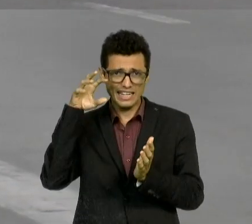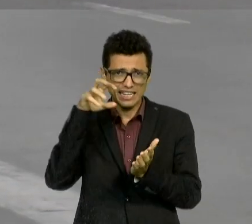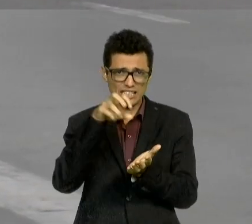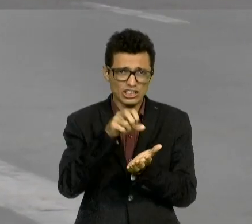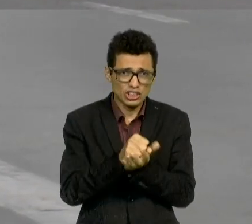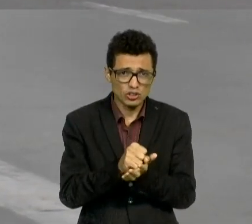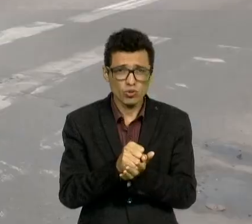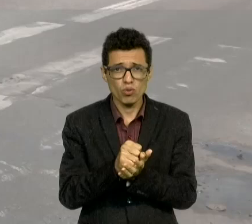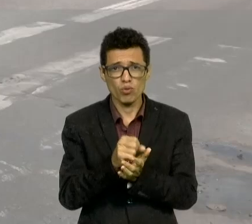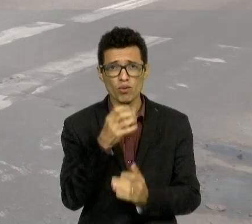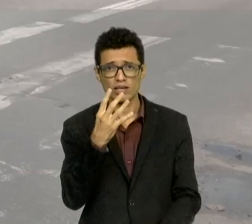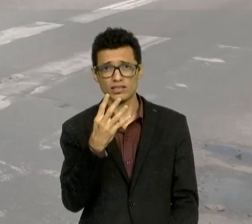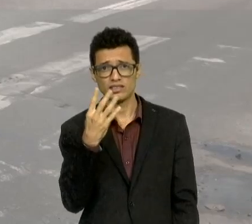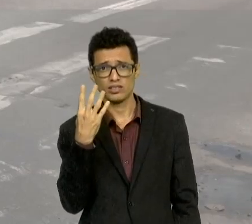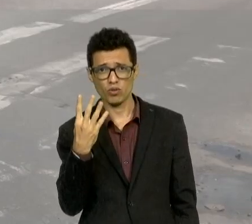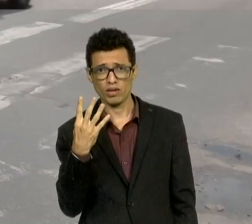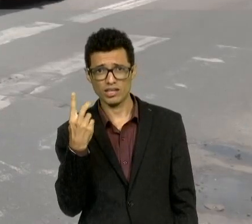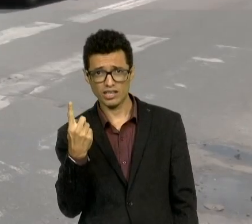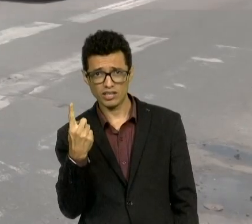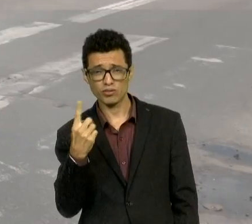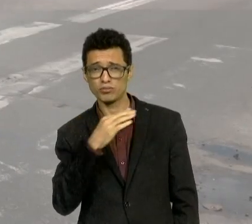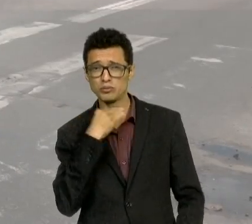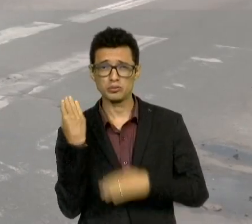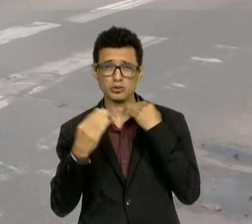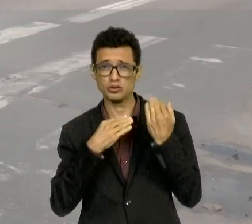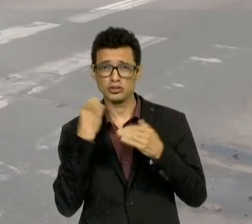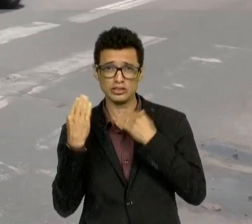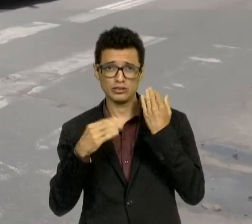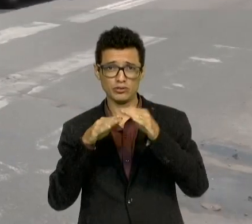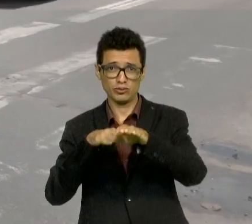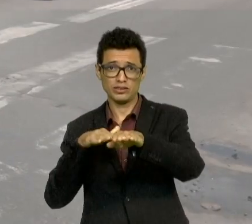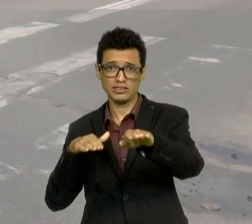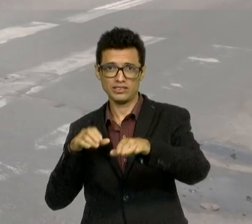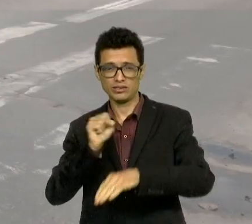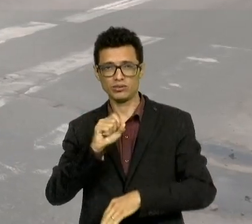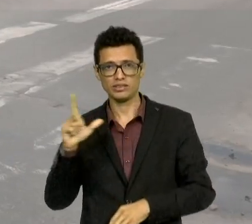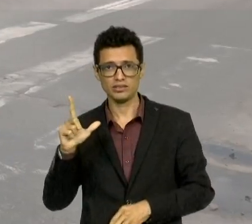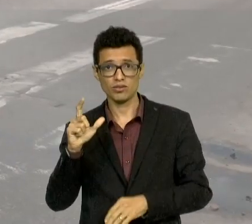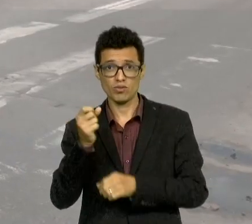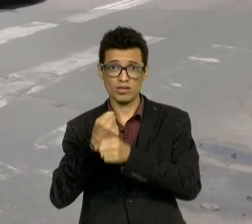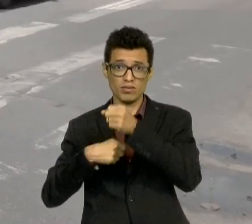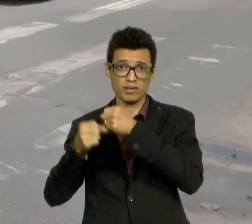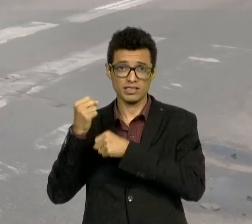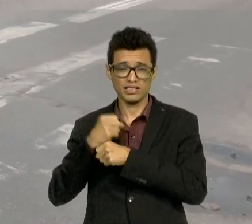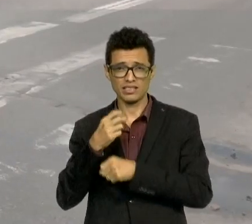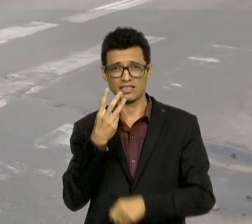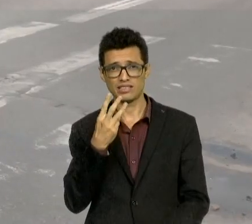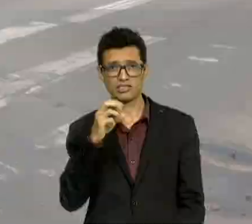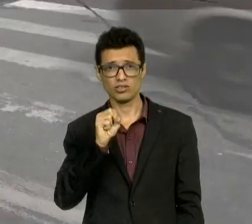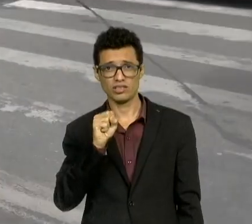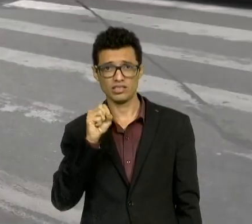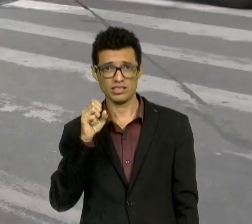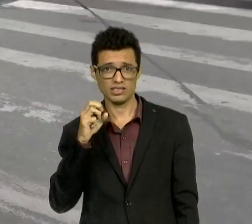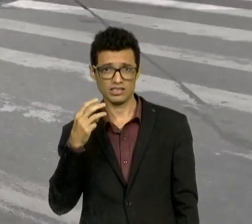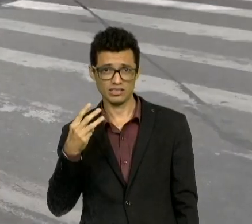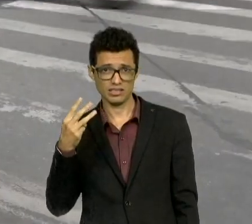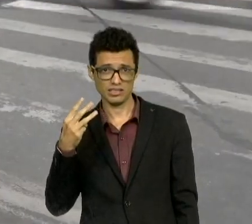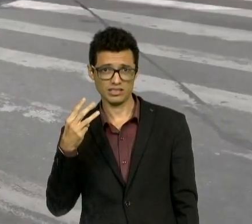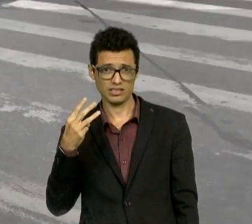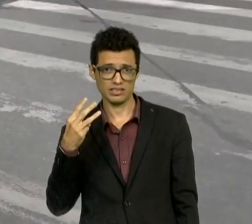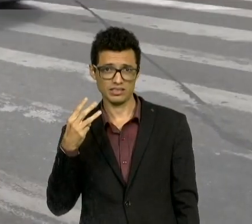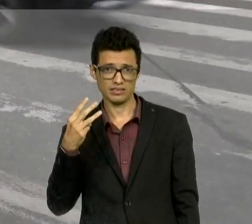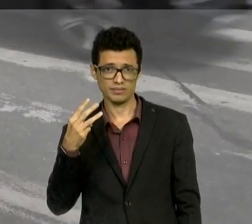441 mortes no trânsito de São Luís. No ano passado, este número caiu para 383 mortes. Mas